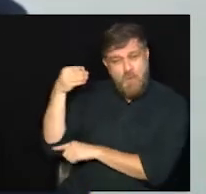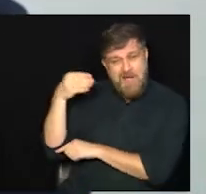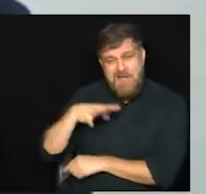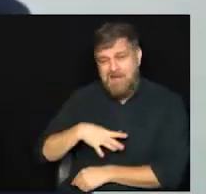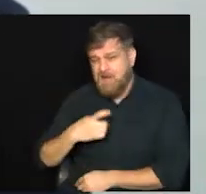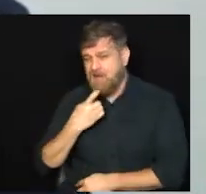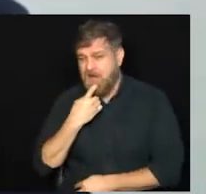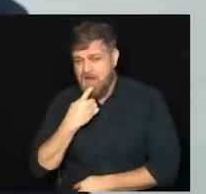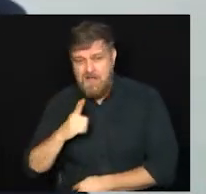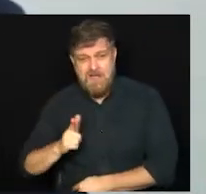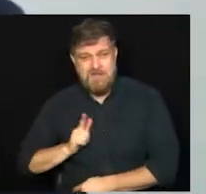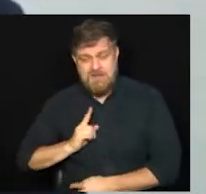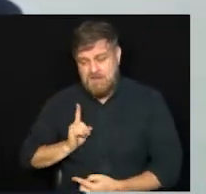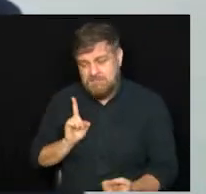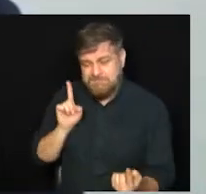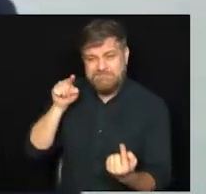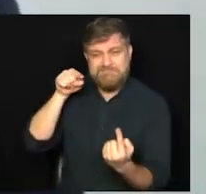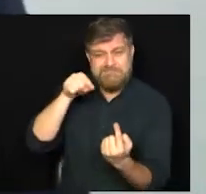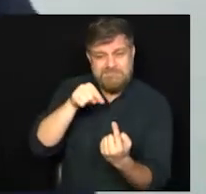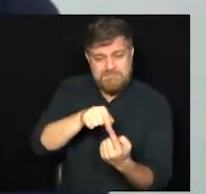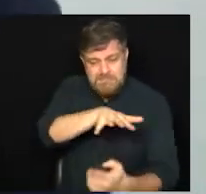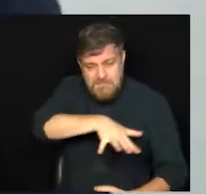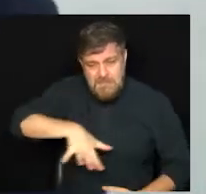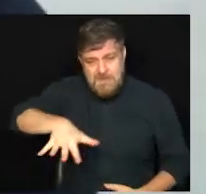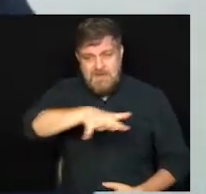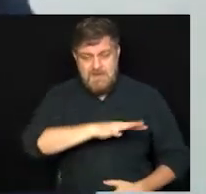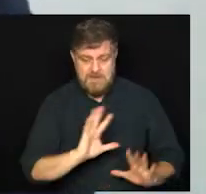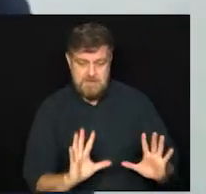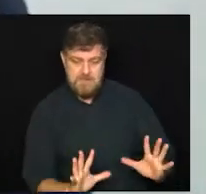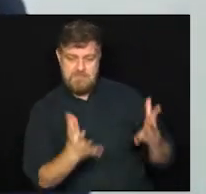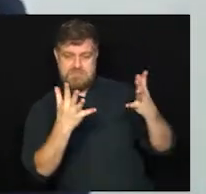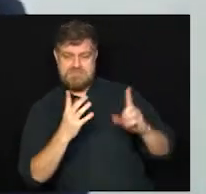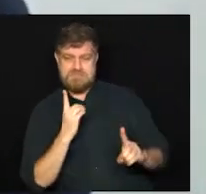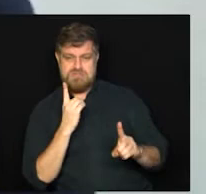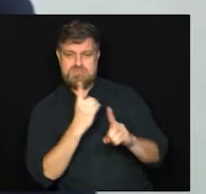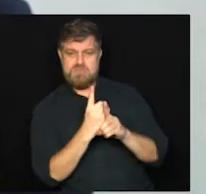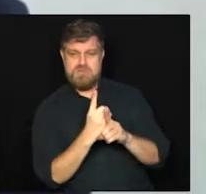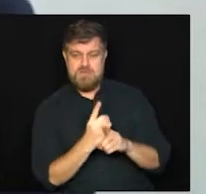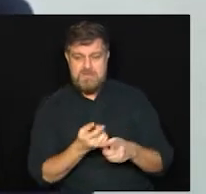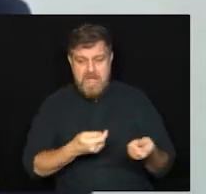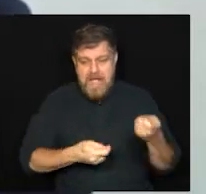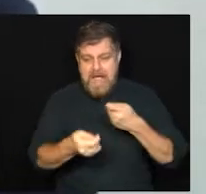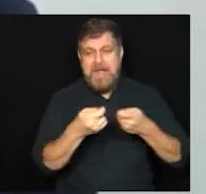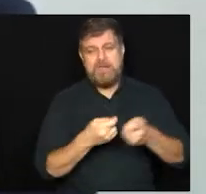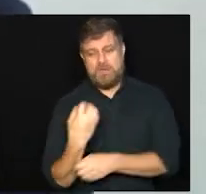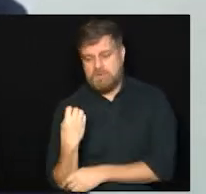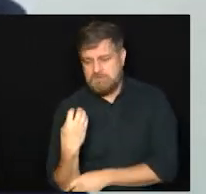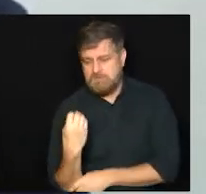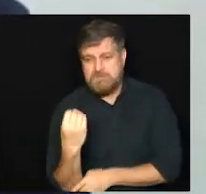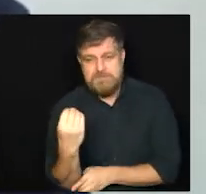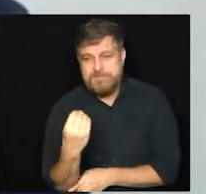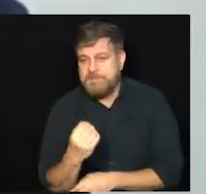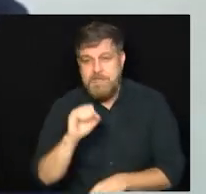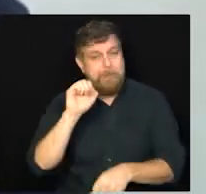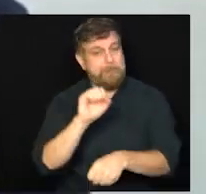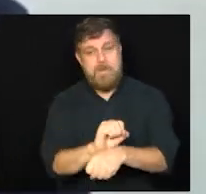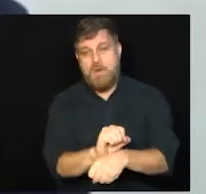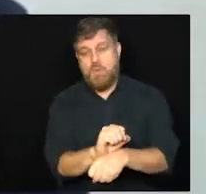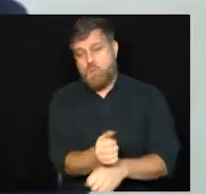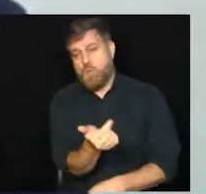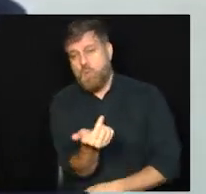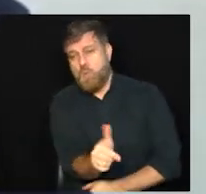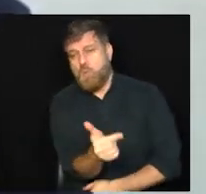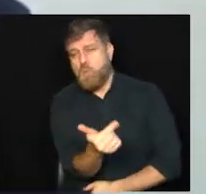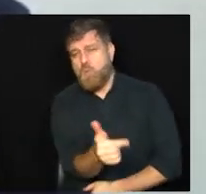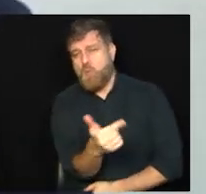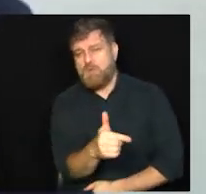está muito ligada ao setor de eventos, às viagens de negócios, e essas pararam. Somente